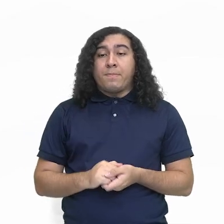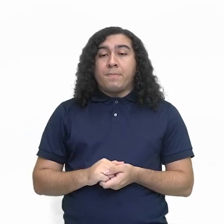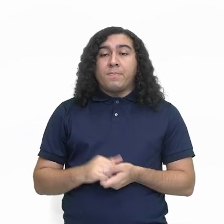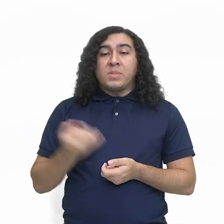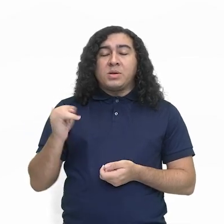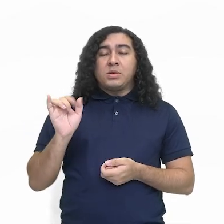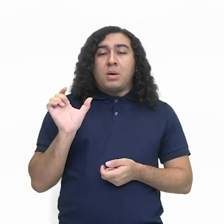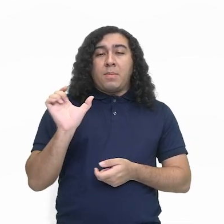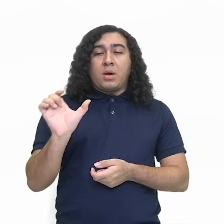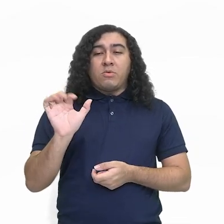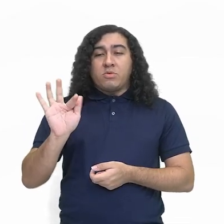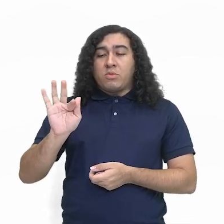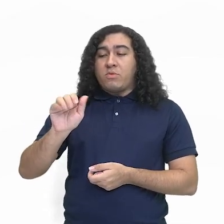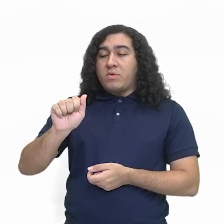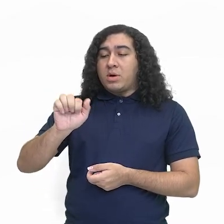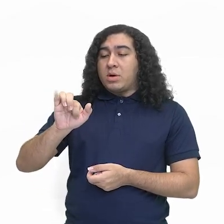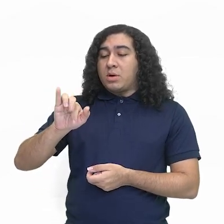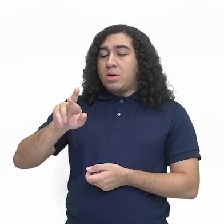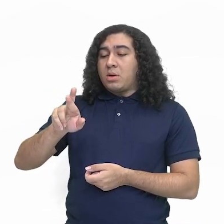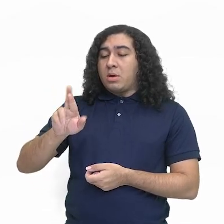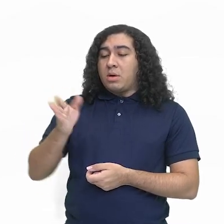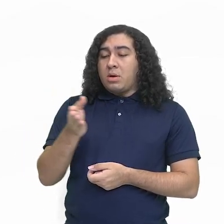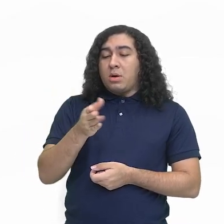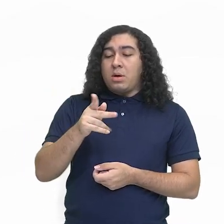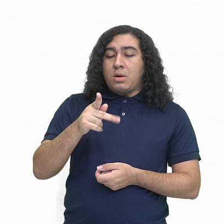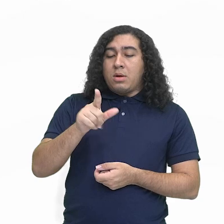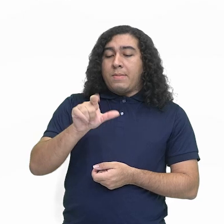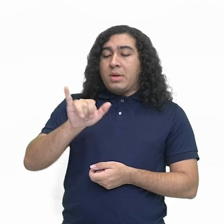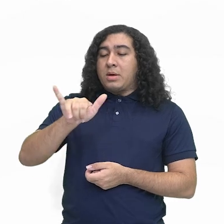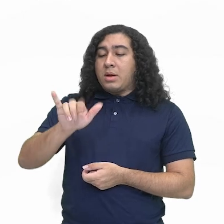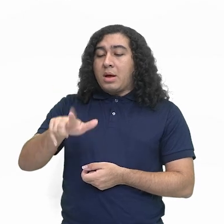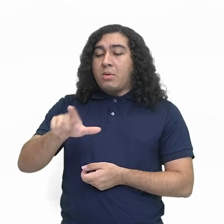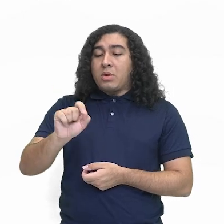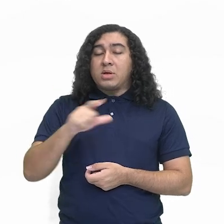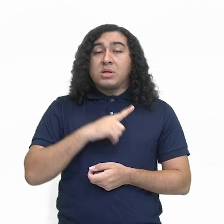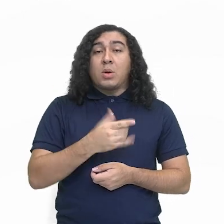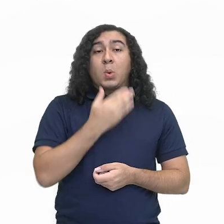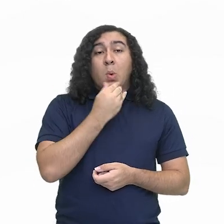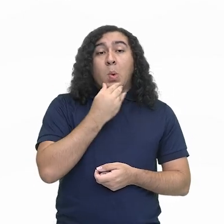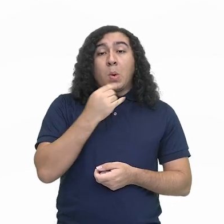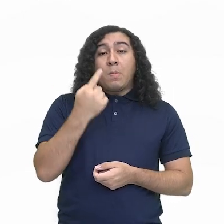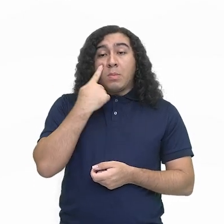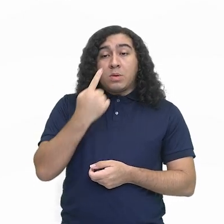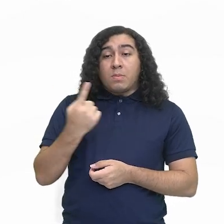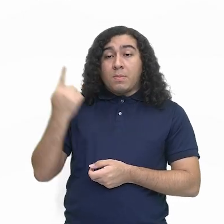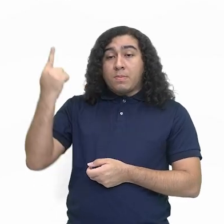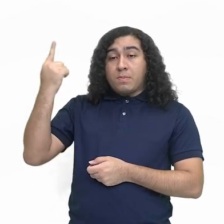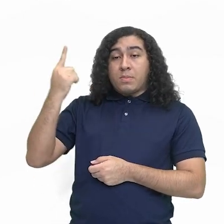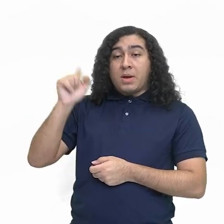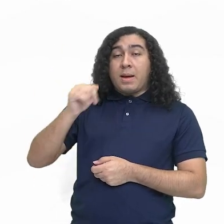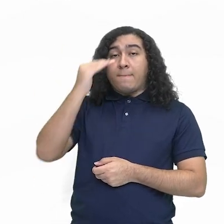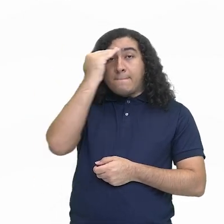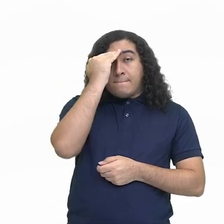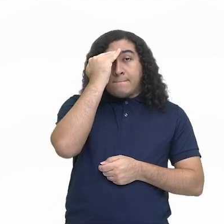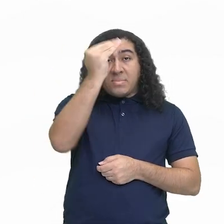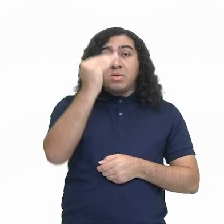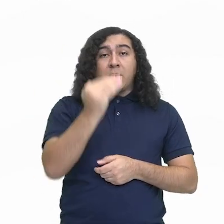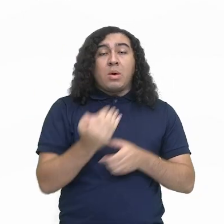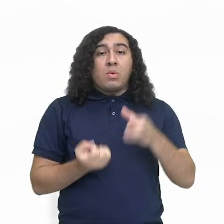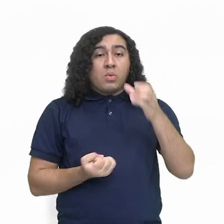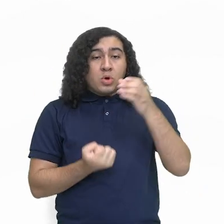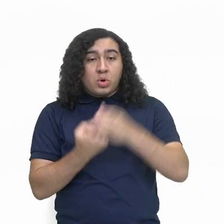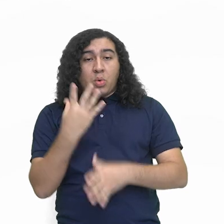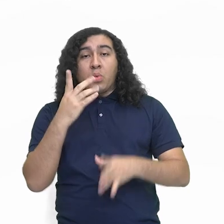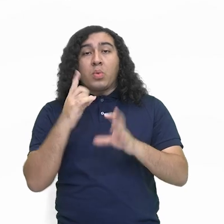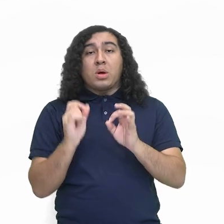em fair play, eu estou lembrando, então, fazendo menção ao Barão de Coubertin, que foi o criador, o idealizador dos